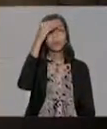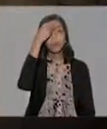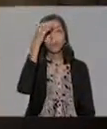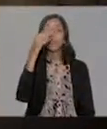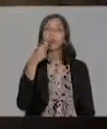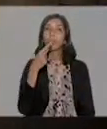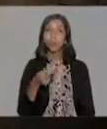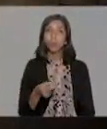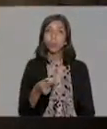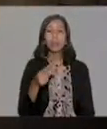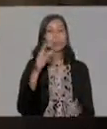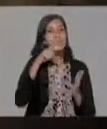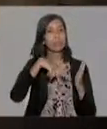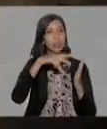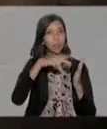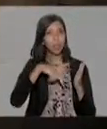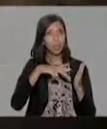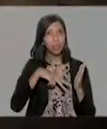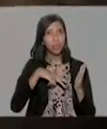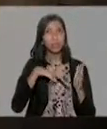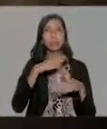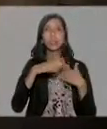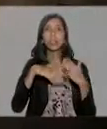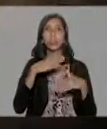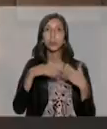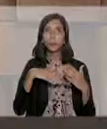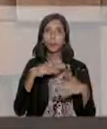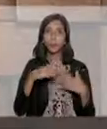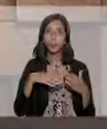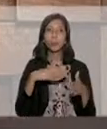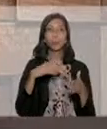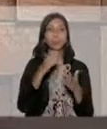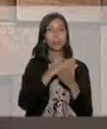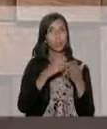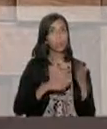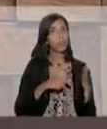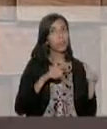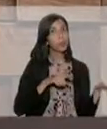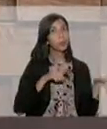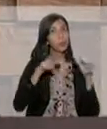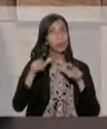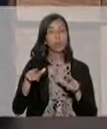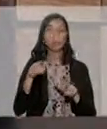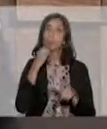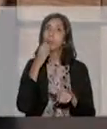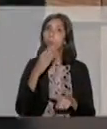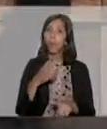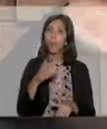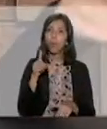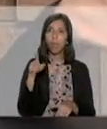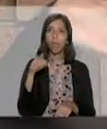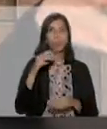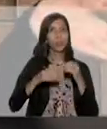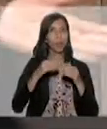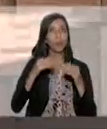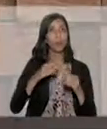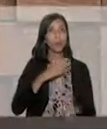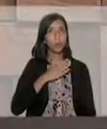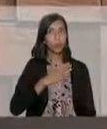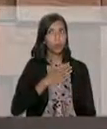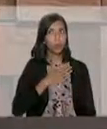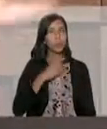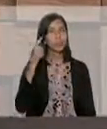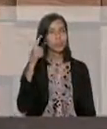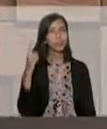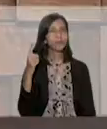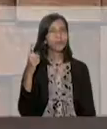Helena, falou, leu o que eu tinha escrito até então, falou, termina isso e manda, porque isso está muito bom, isso vai entrar. Ela era noveleira. Aí